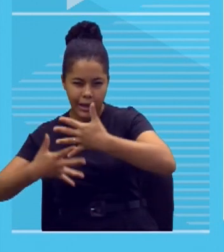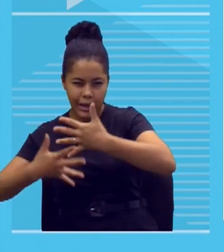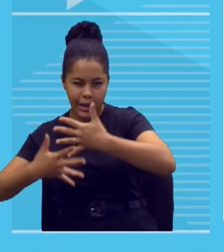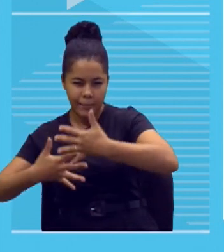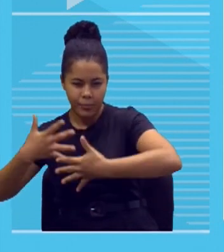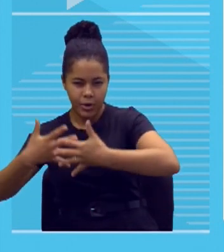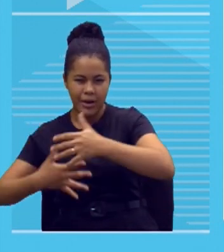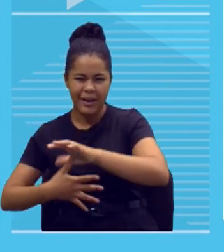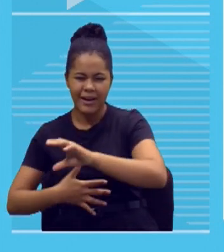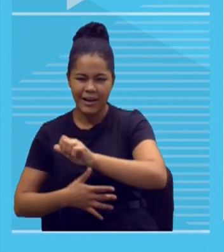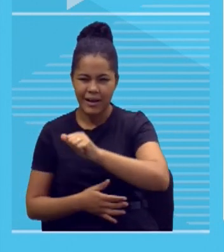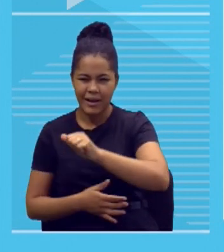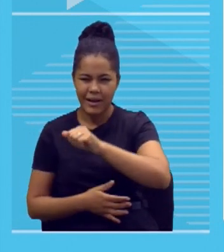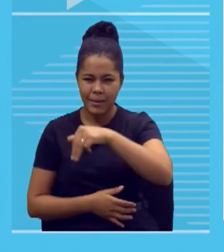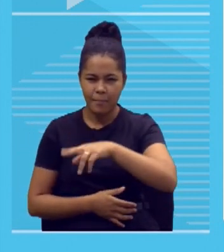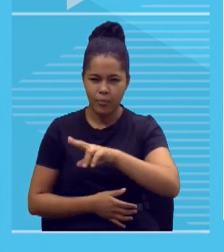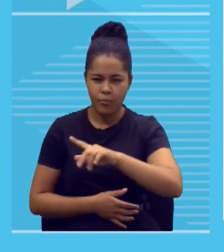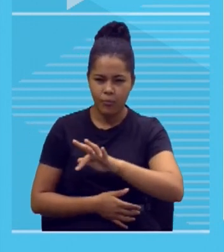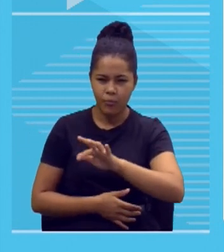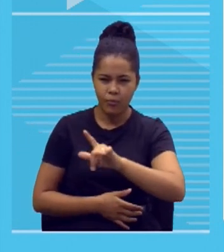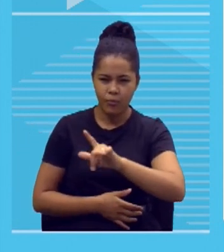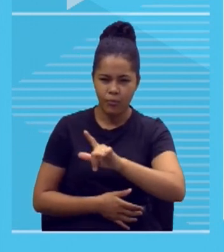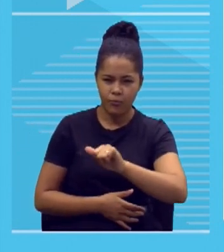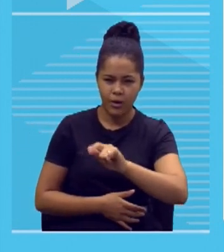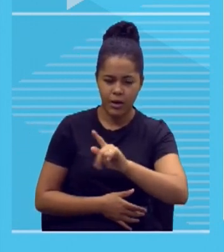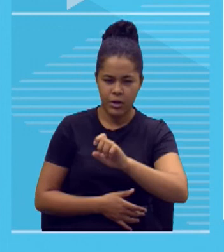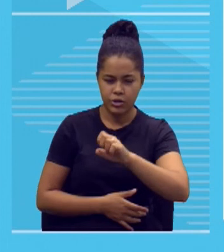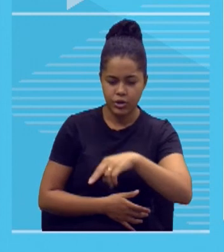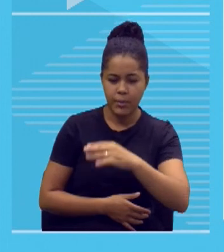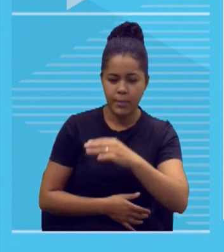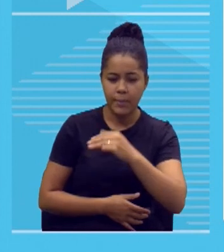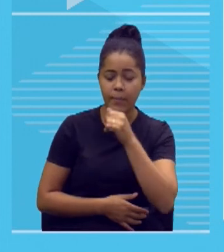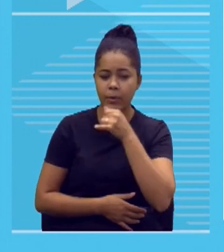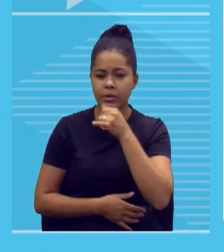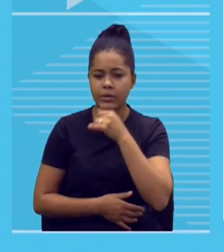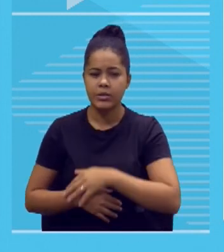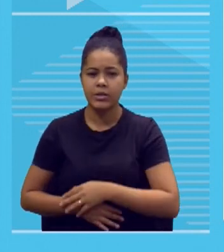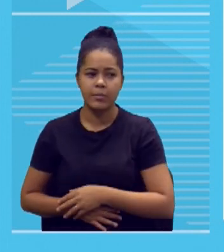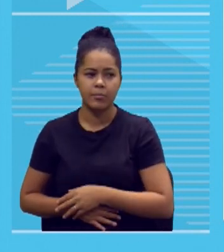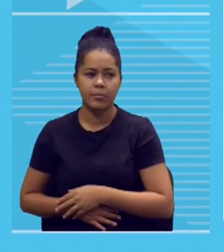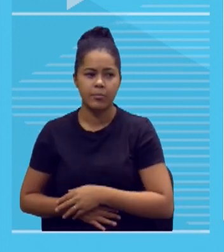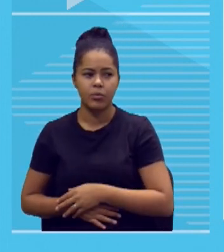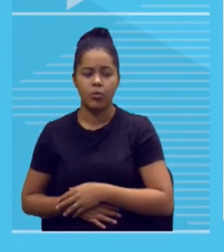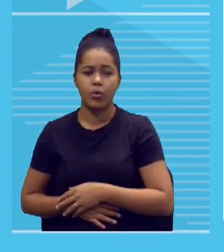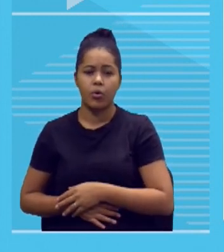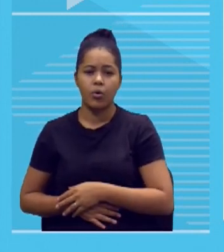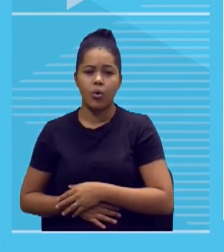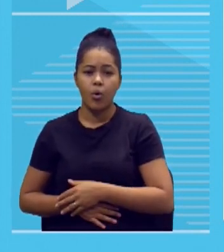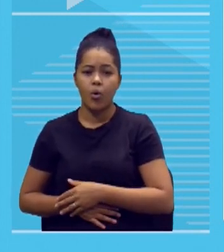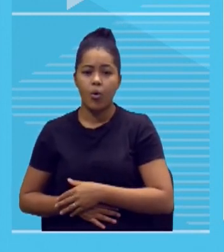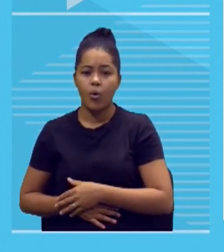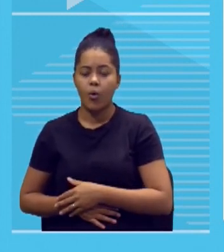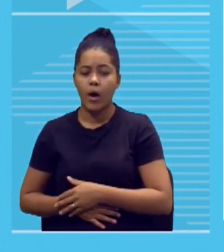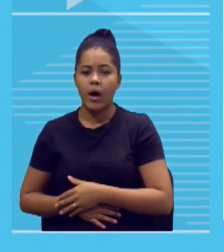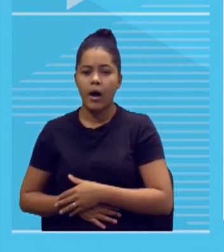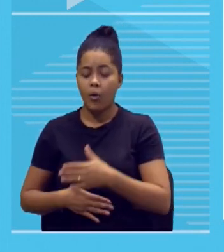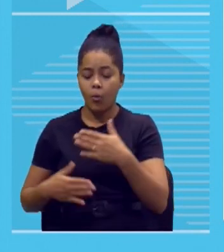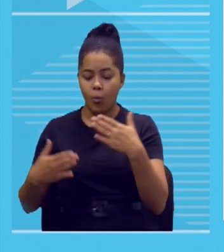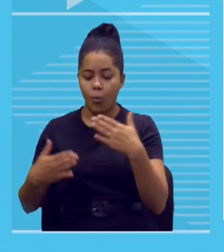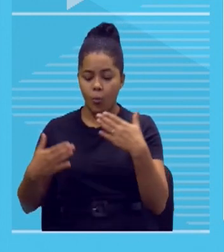muda a sua aparência para se assemelhar a o ambiente à sua volta